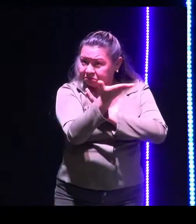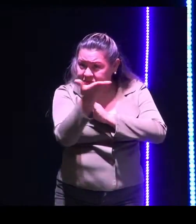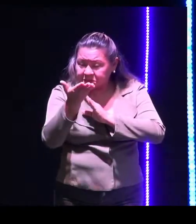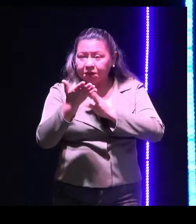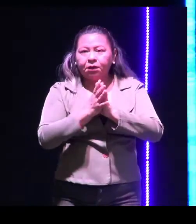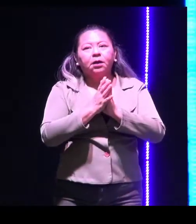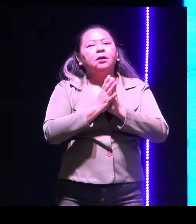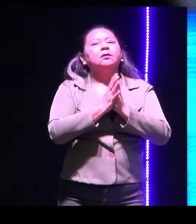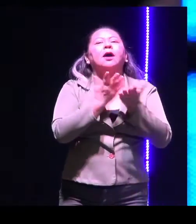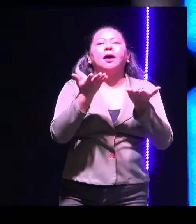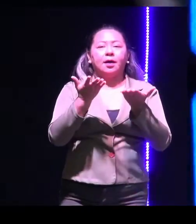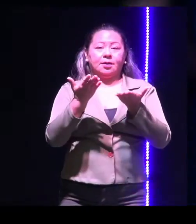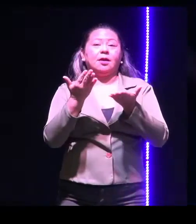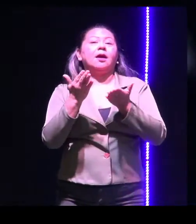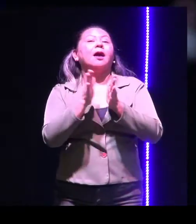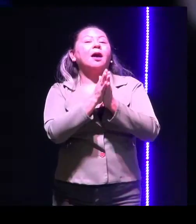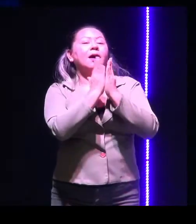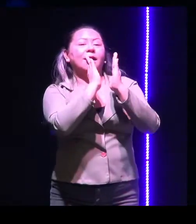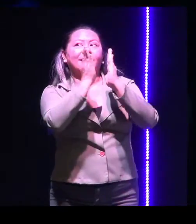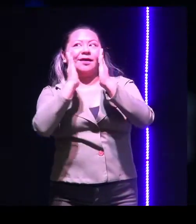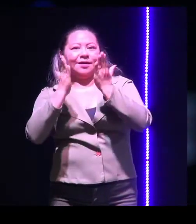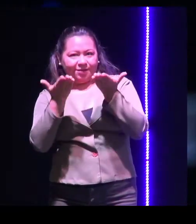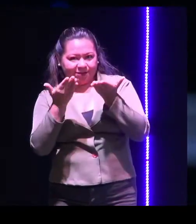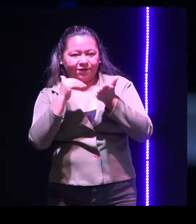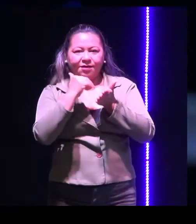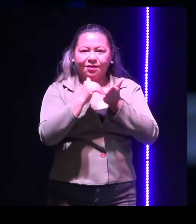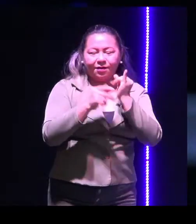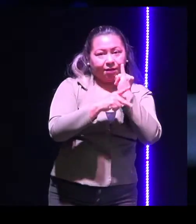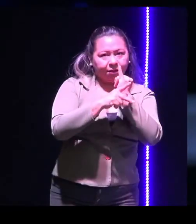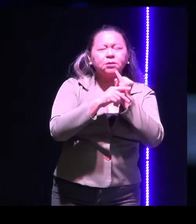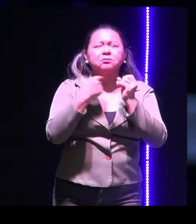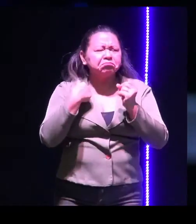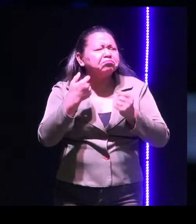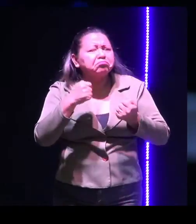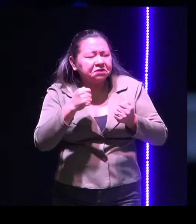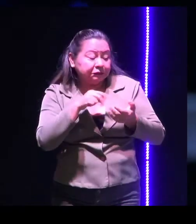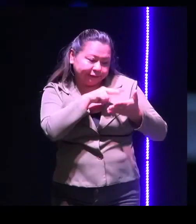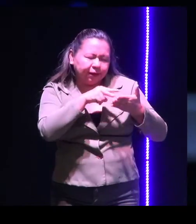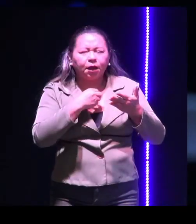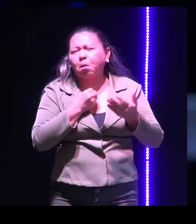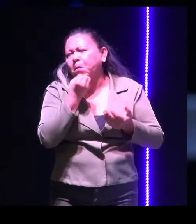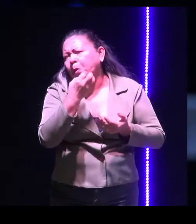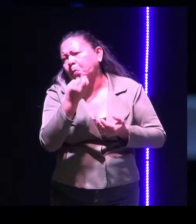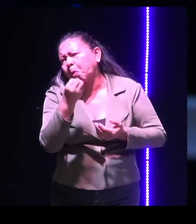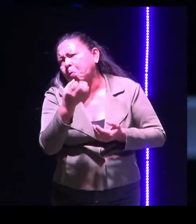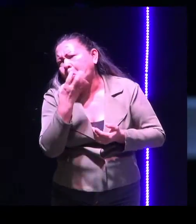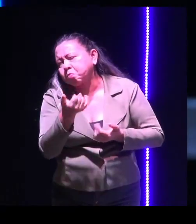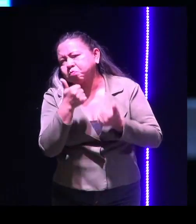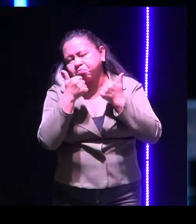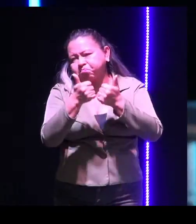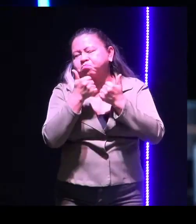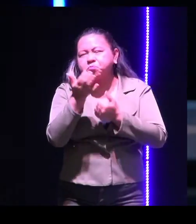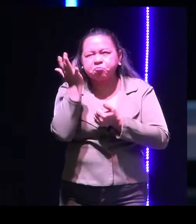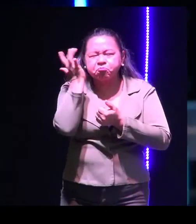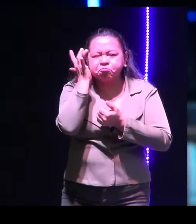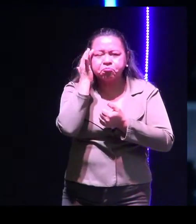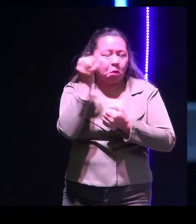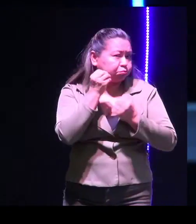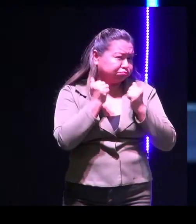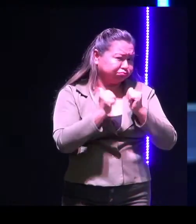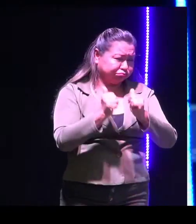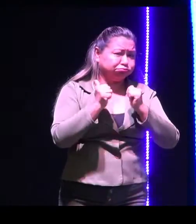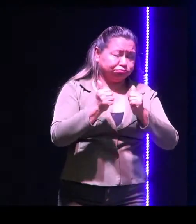Paz Church. Para alguém se tornar pastor, ele é um requisito, você tem que ler esse livro, porque é um livro muito bom, é um